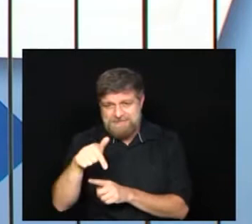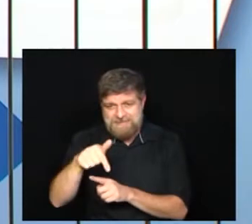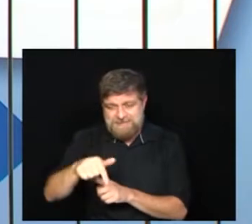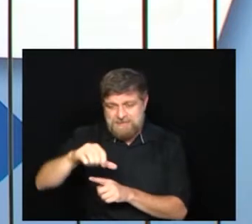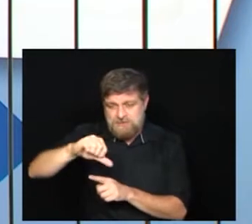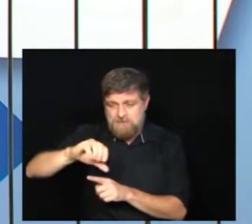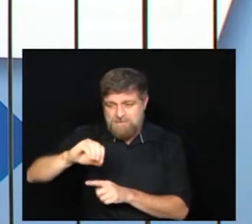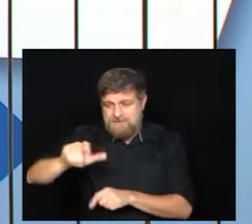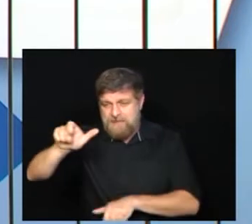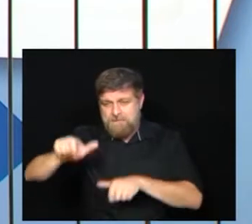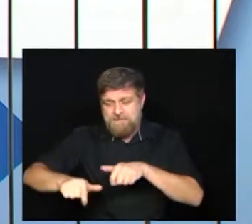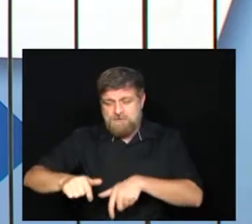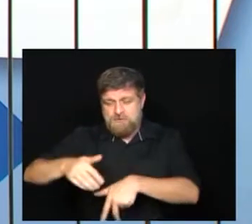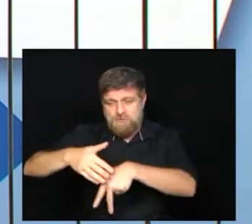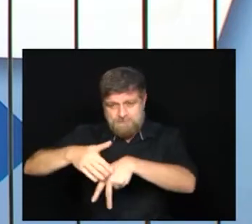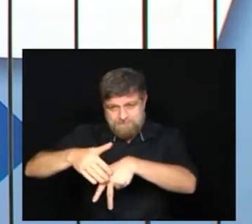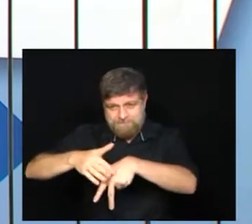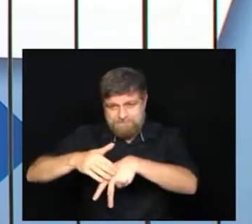21.381.790 casos, com